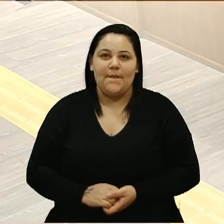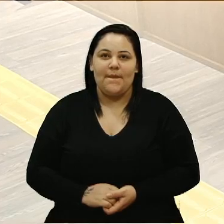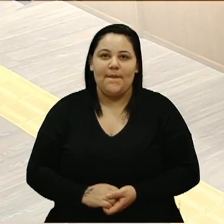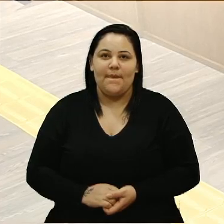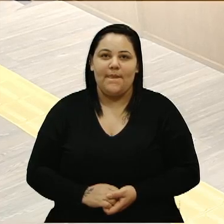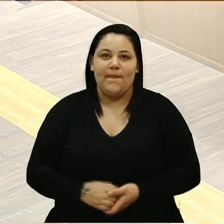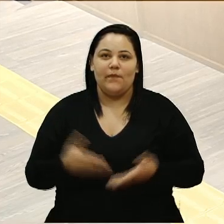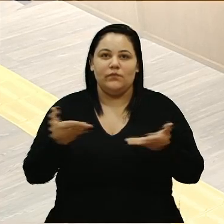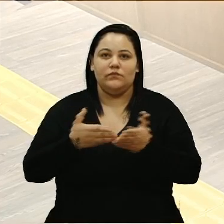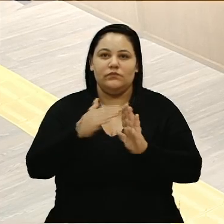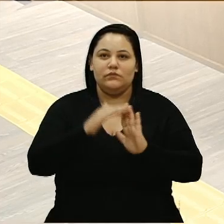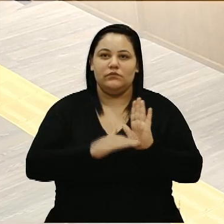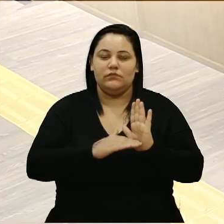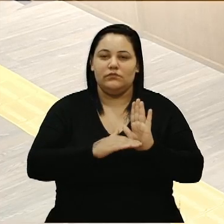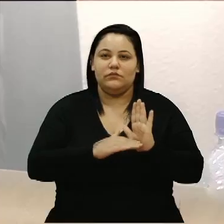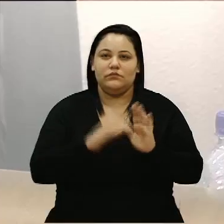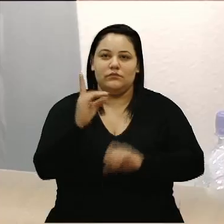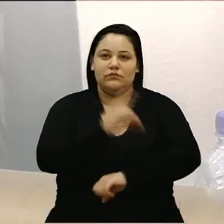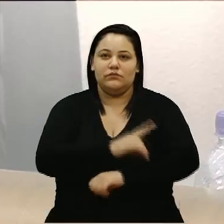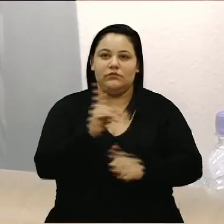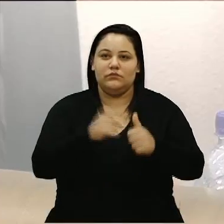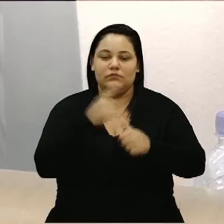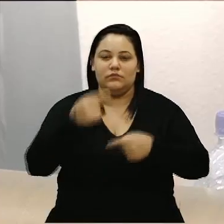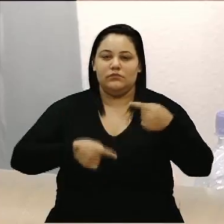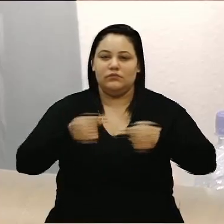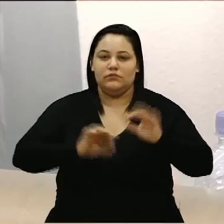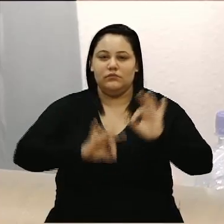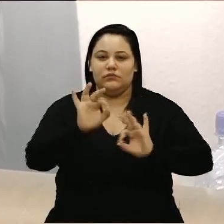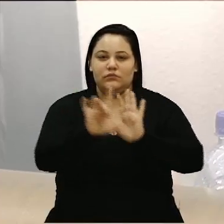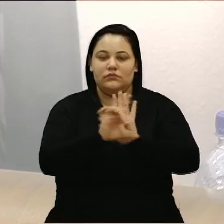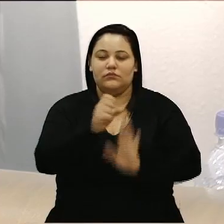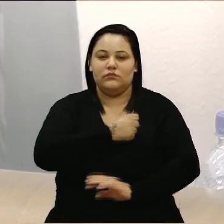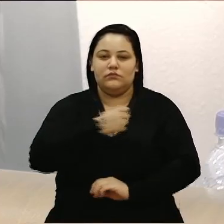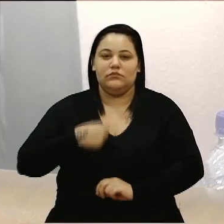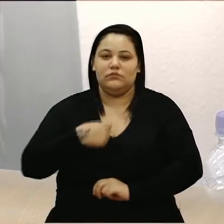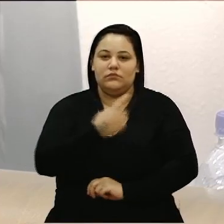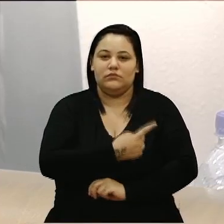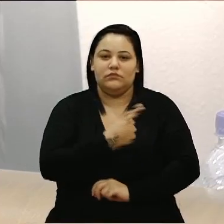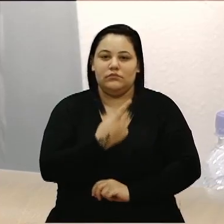Passamos à ordem do dia. Em primeira discussão, o projeto de lei número